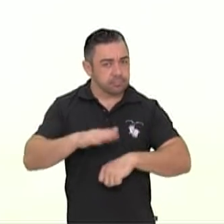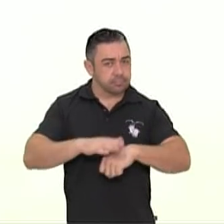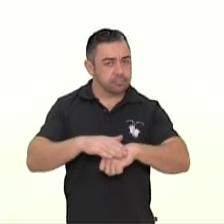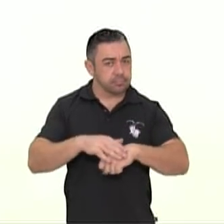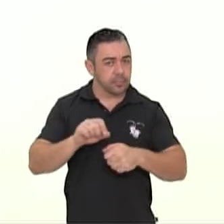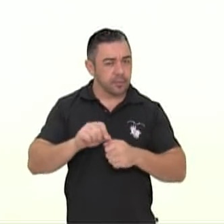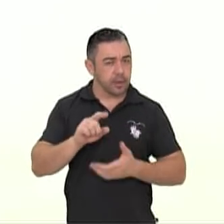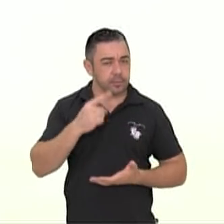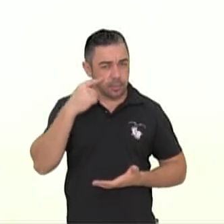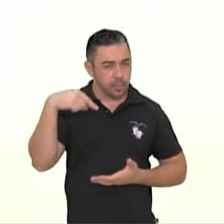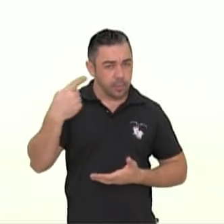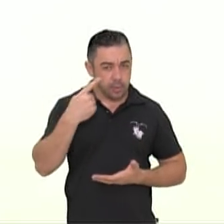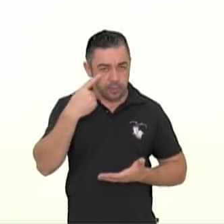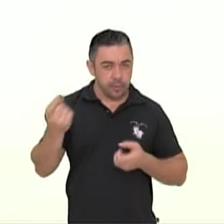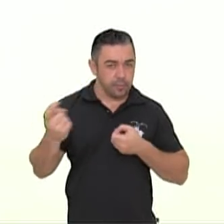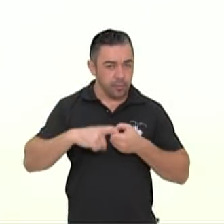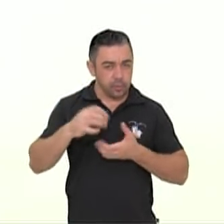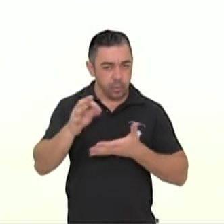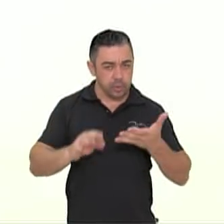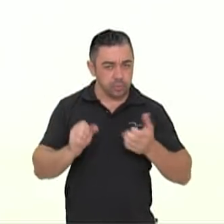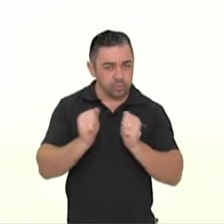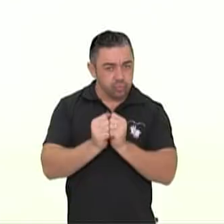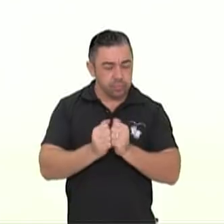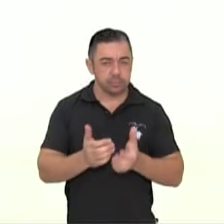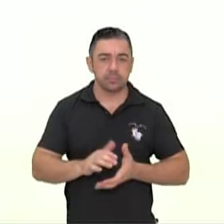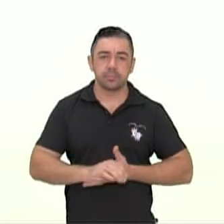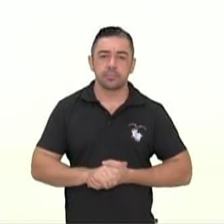caprichem aí, daqui a pouquinho nós voltamos, corrigimos juntos.